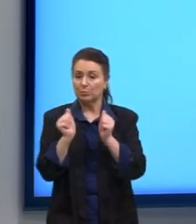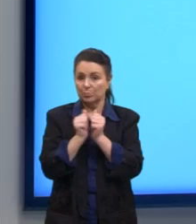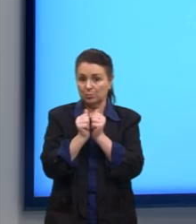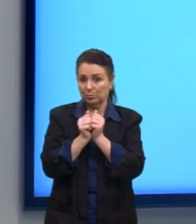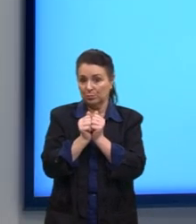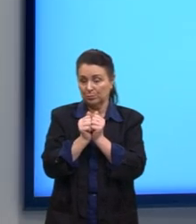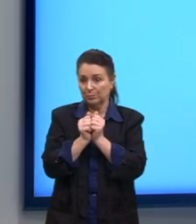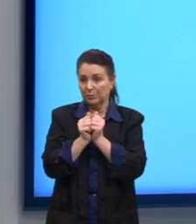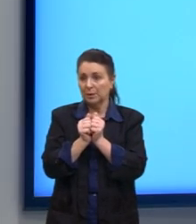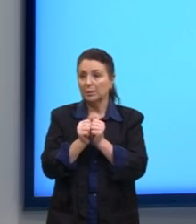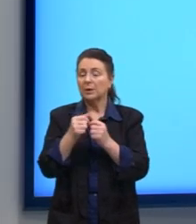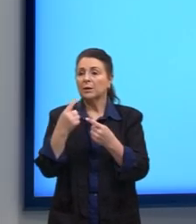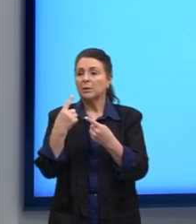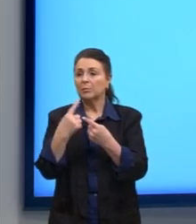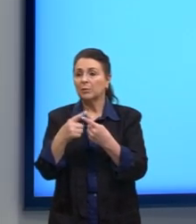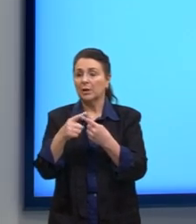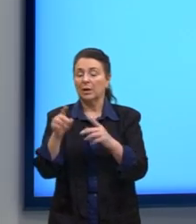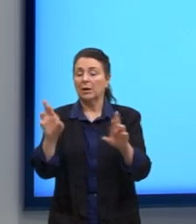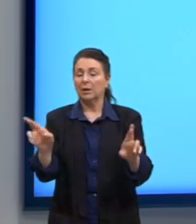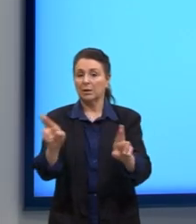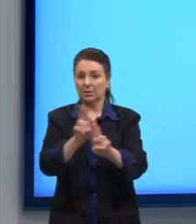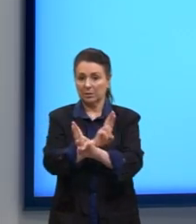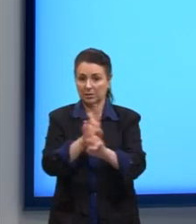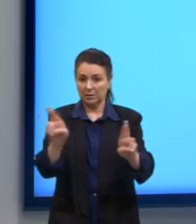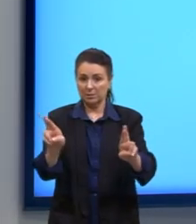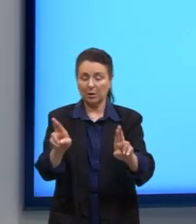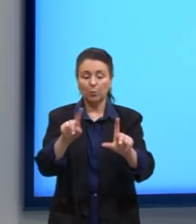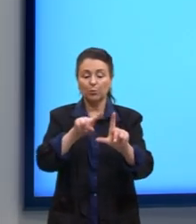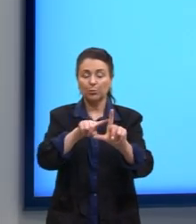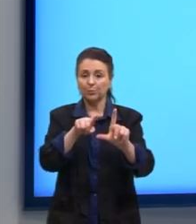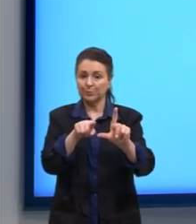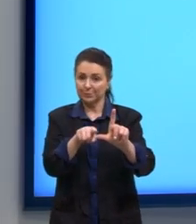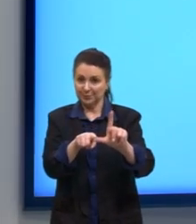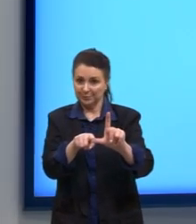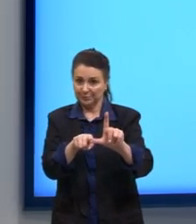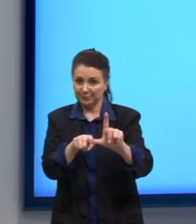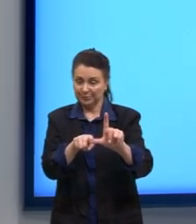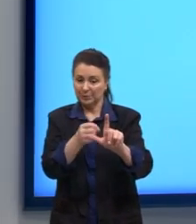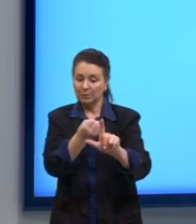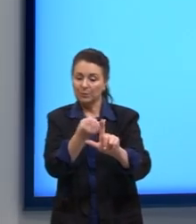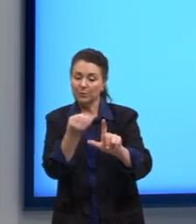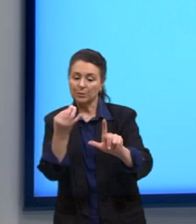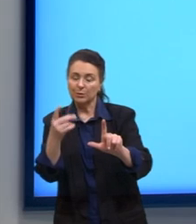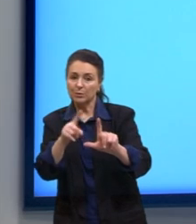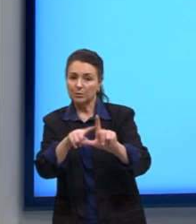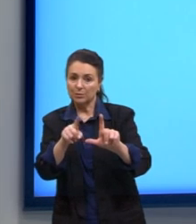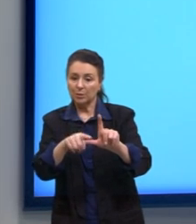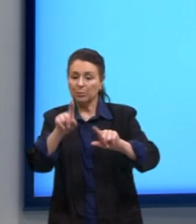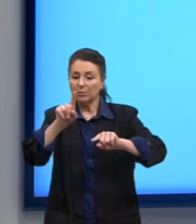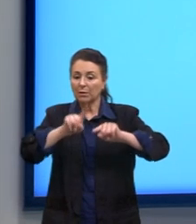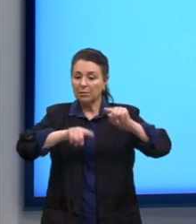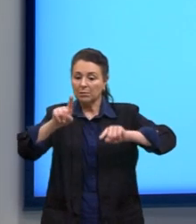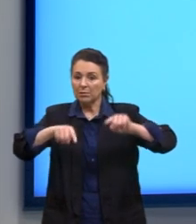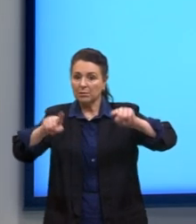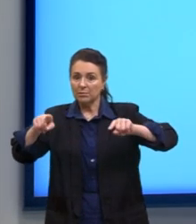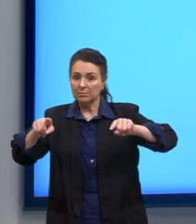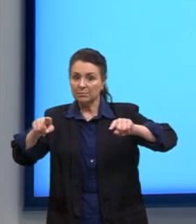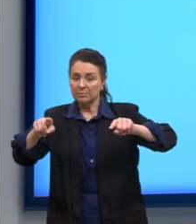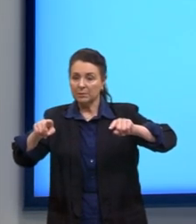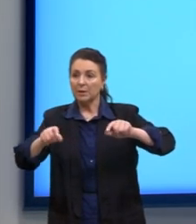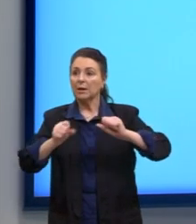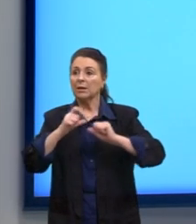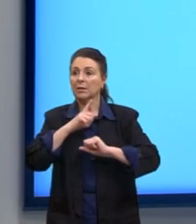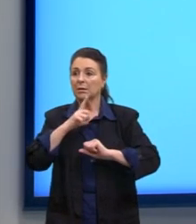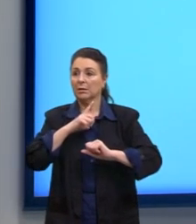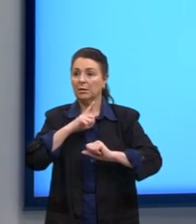que é justamente a relação desses ângulos aqui o quanto esses ângulos vão variar tá então a gente